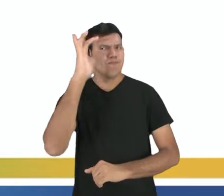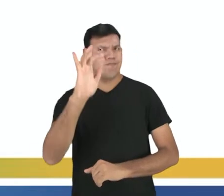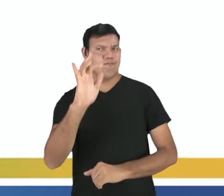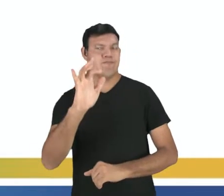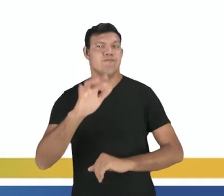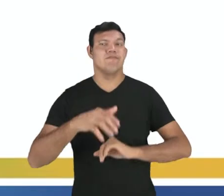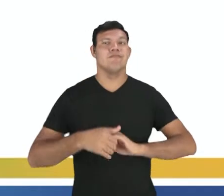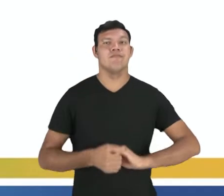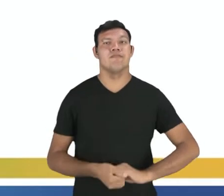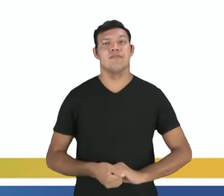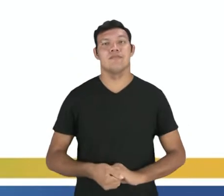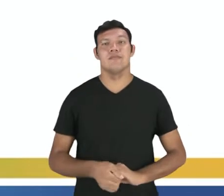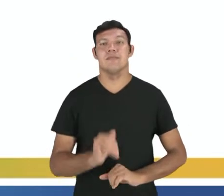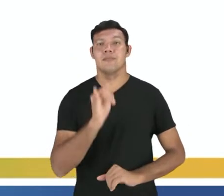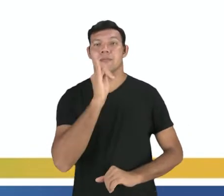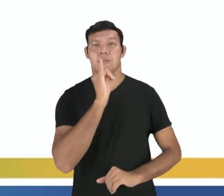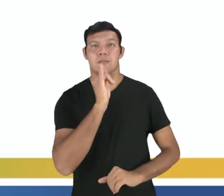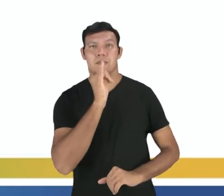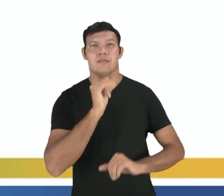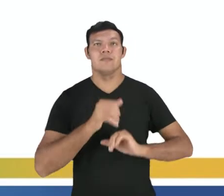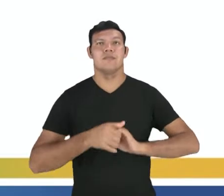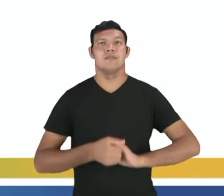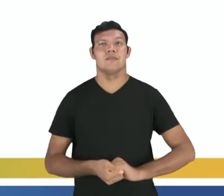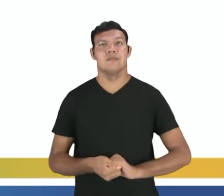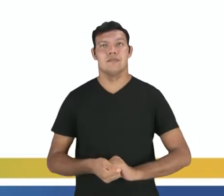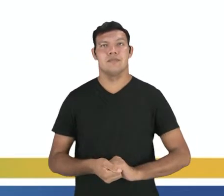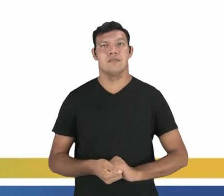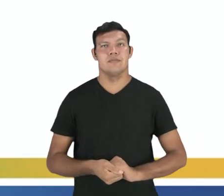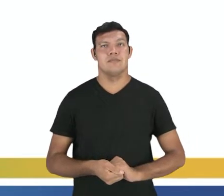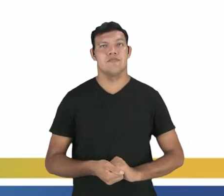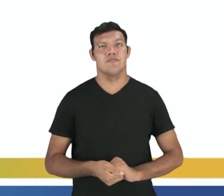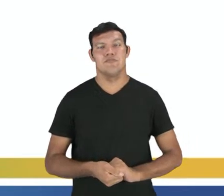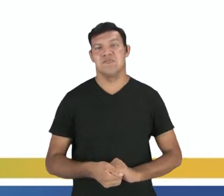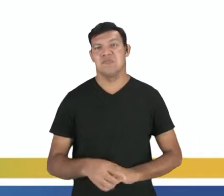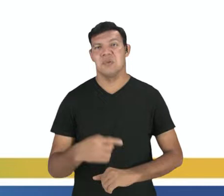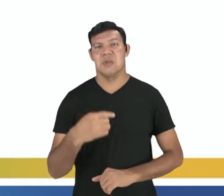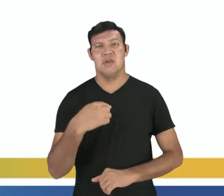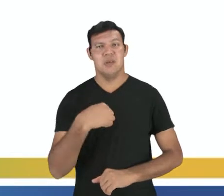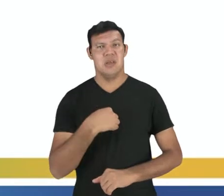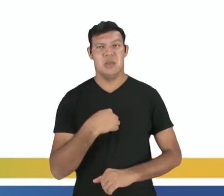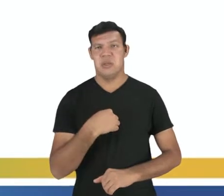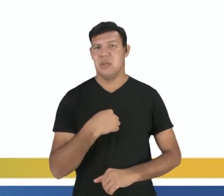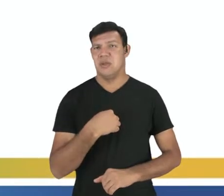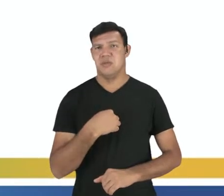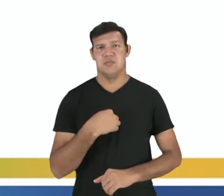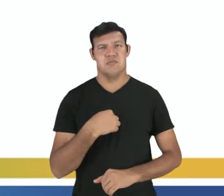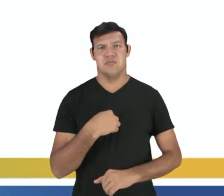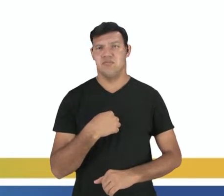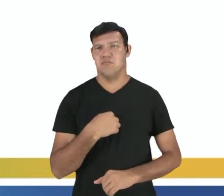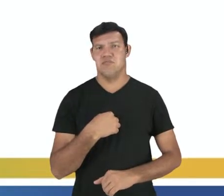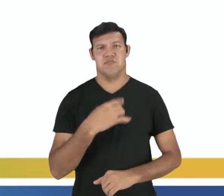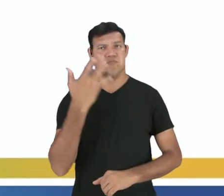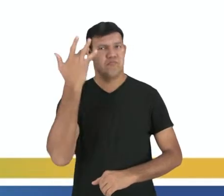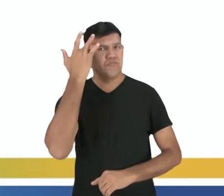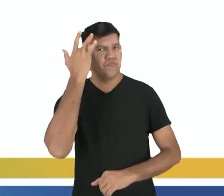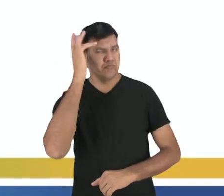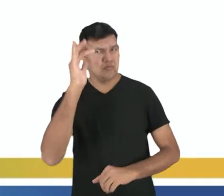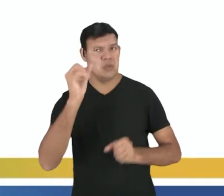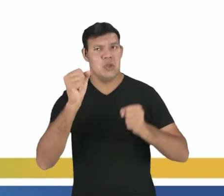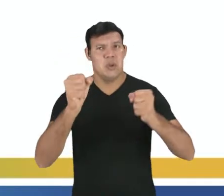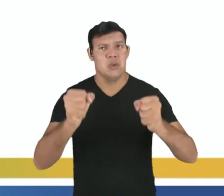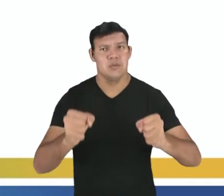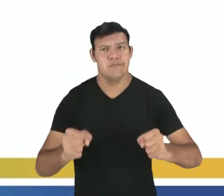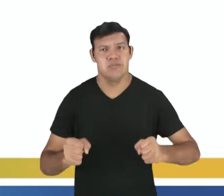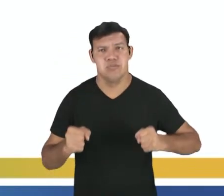fazer. Por exemplo, I can't ski. Eu não sei esquiar. No caso aí do exemplo, he can't ski. Ele não